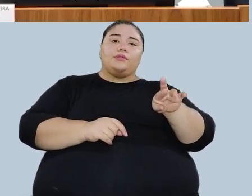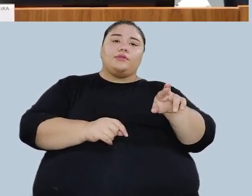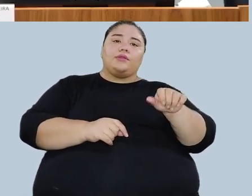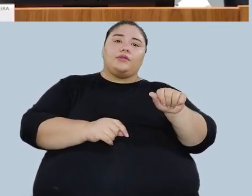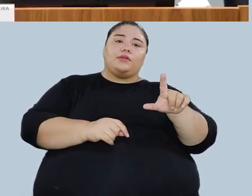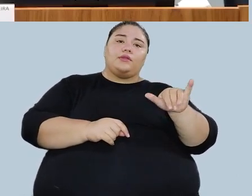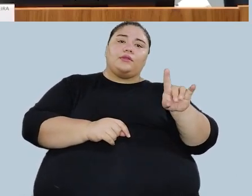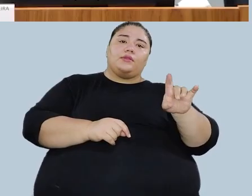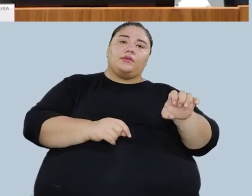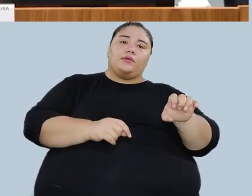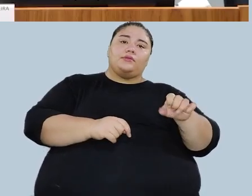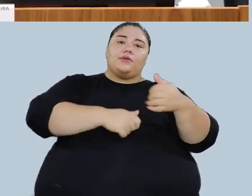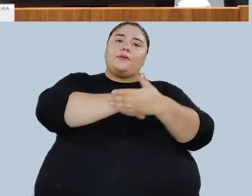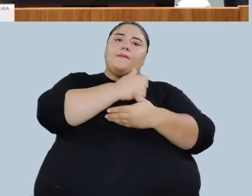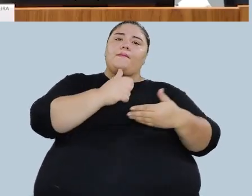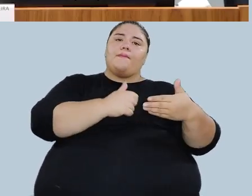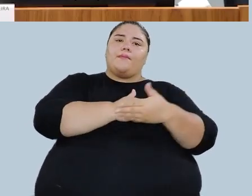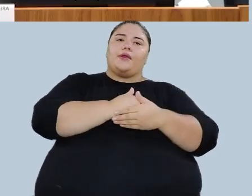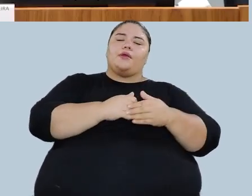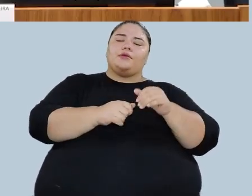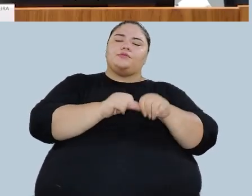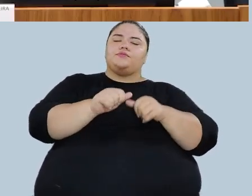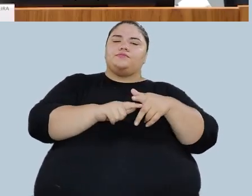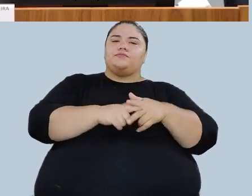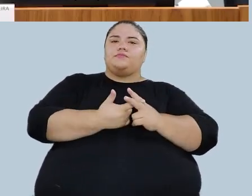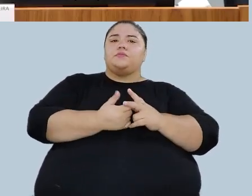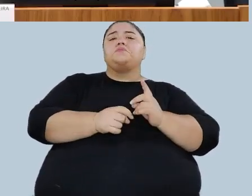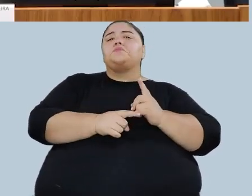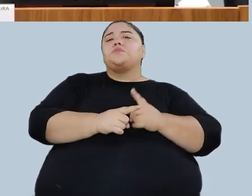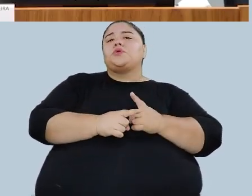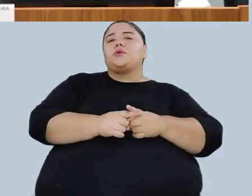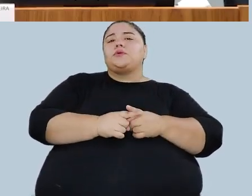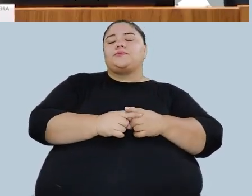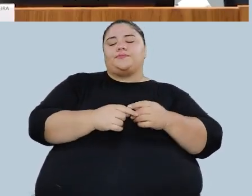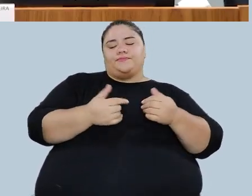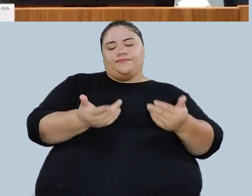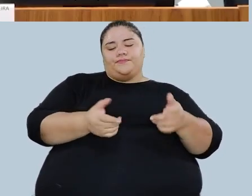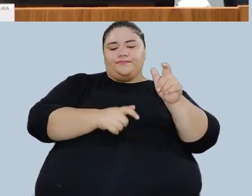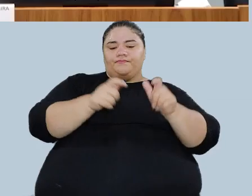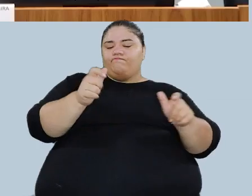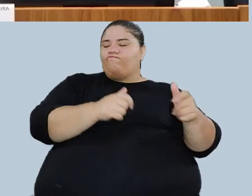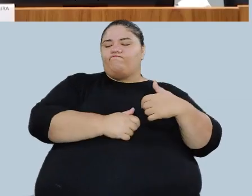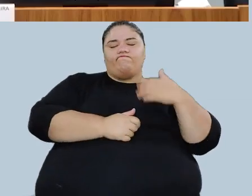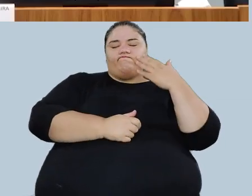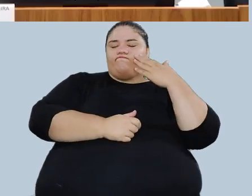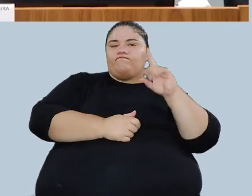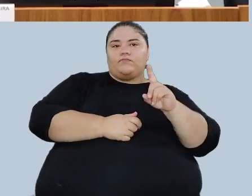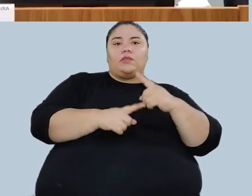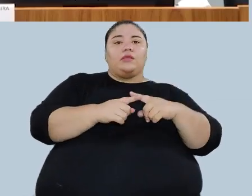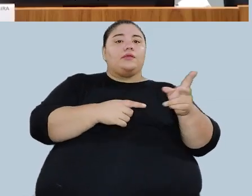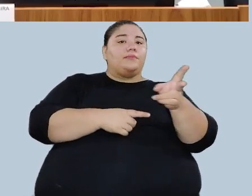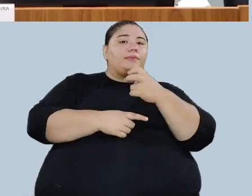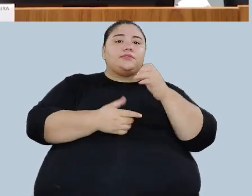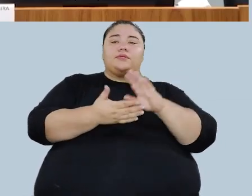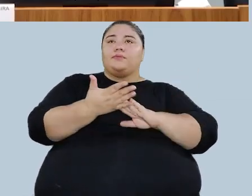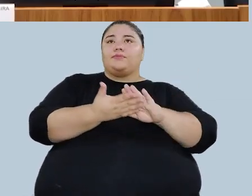da grande reforma tributária que está em curso. E por que isso? Talvez os autores não deem tanta importância, a gente não